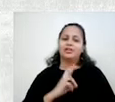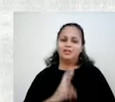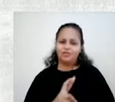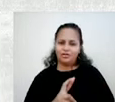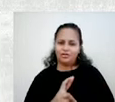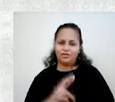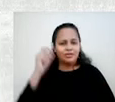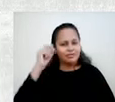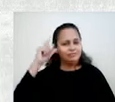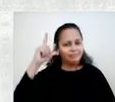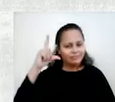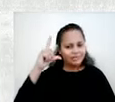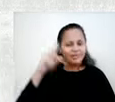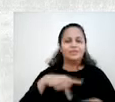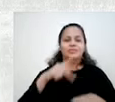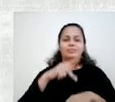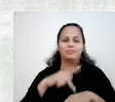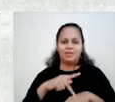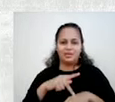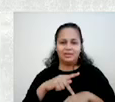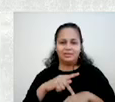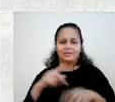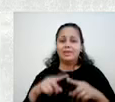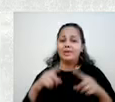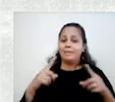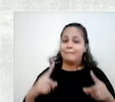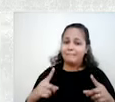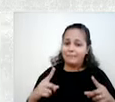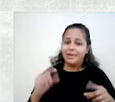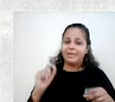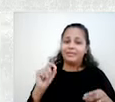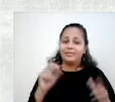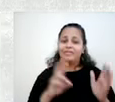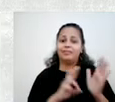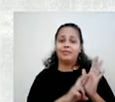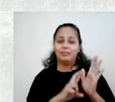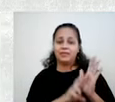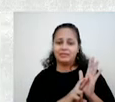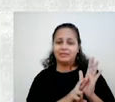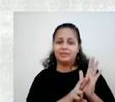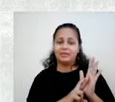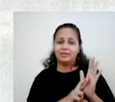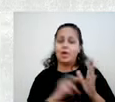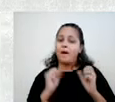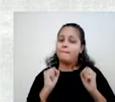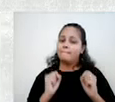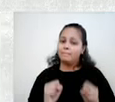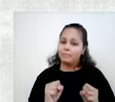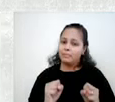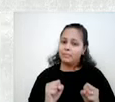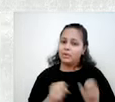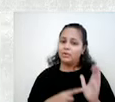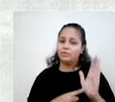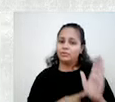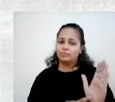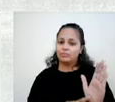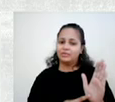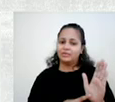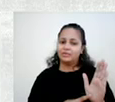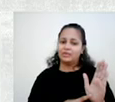um grupo ou país. Por outro lado, dependendo do que esses marcos representam, pode sinalizar a disposição